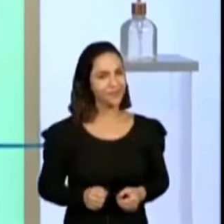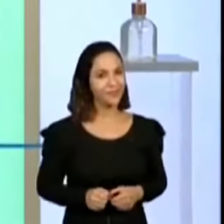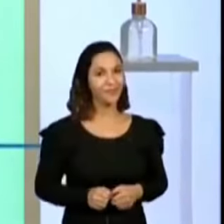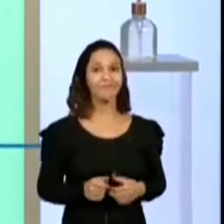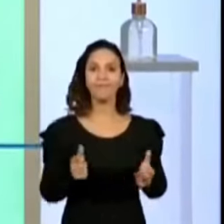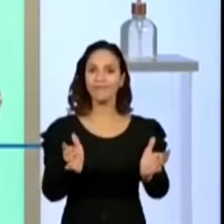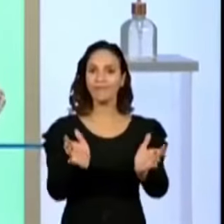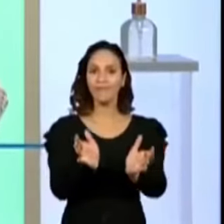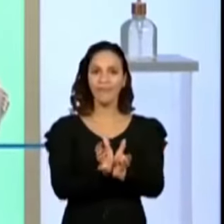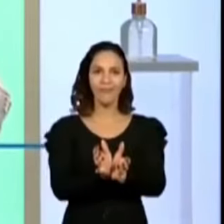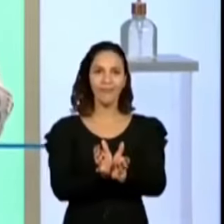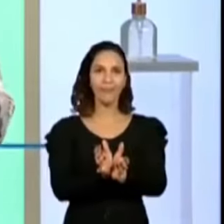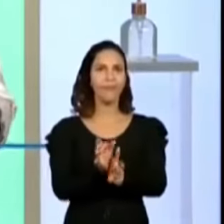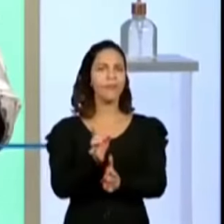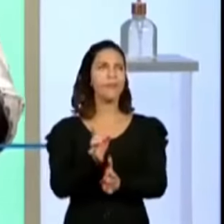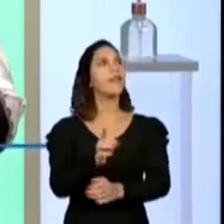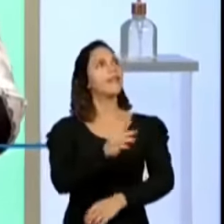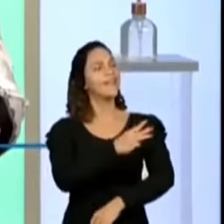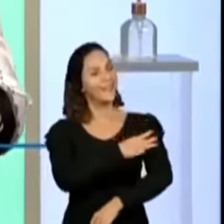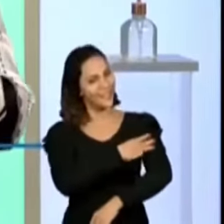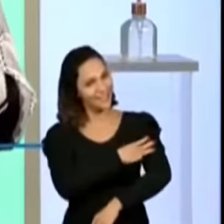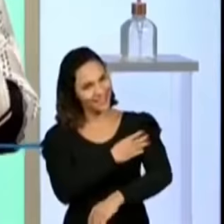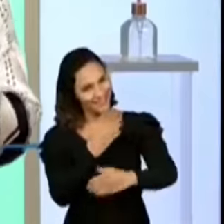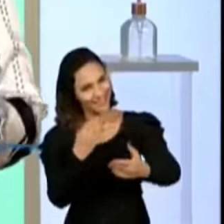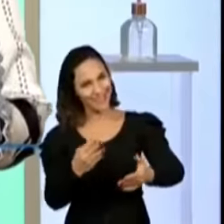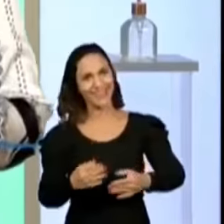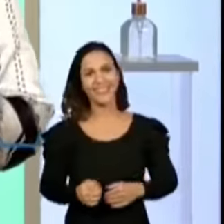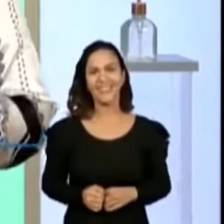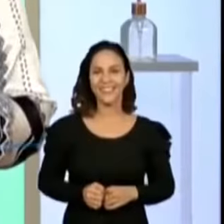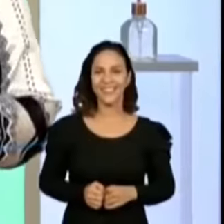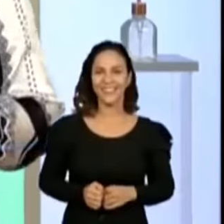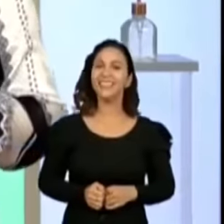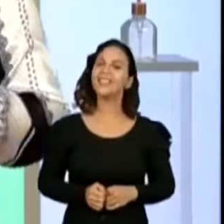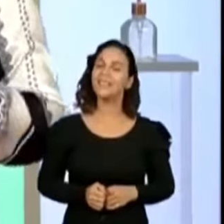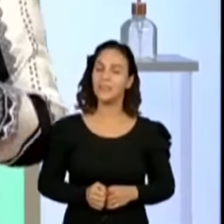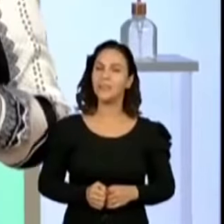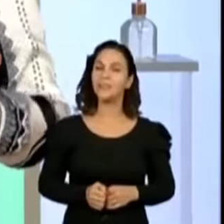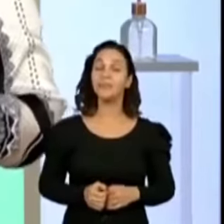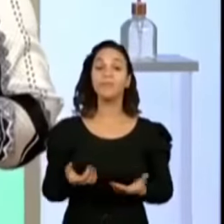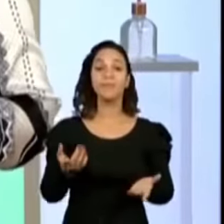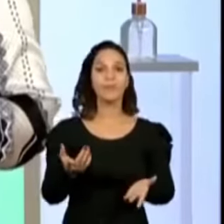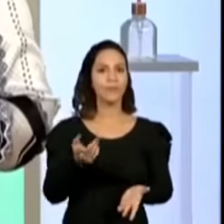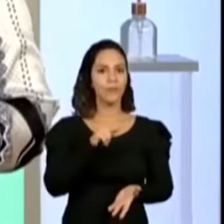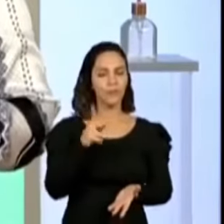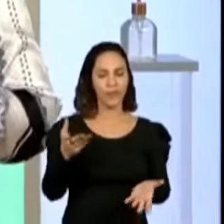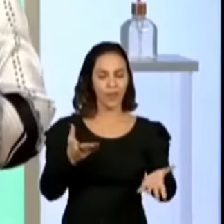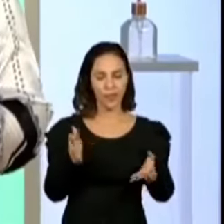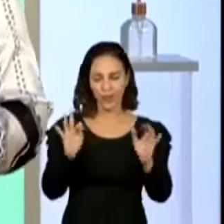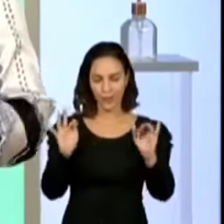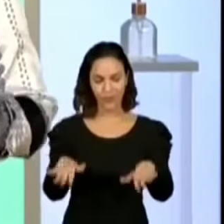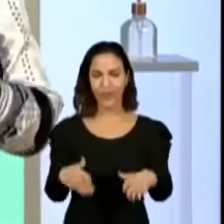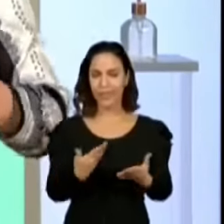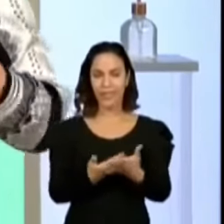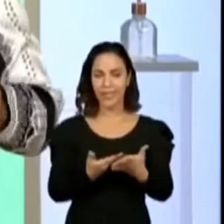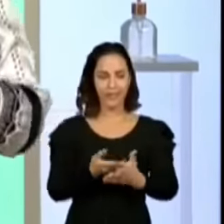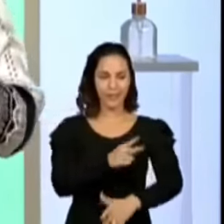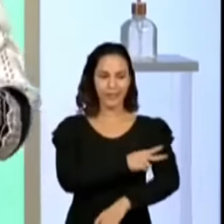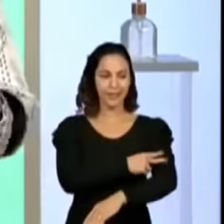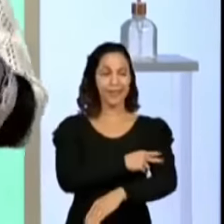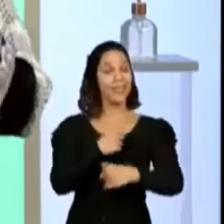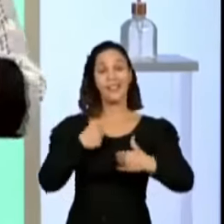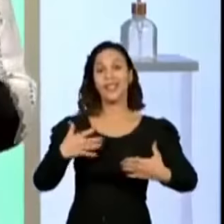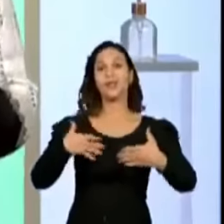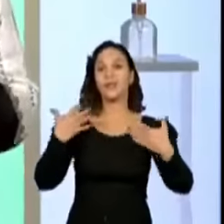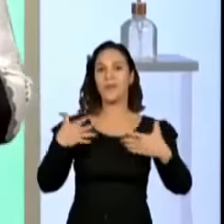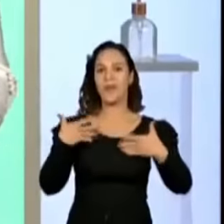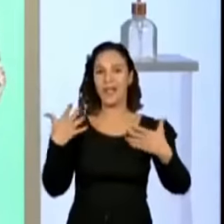bem-vindos, galerinha aí do terceiro ano. Muito bem. A professora acabou de sair de uma aula do segundo ano, está aqui